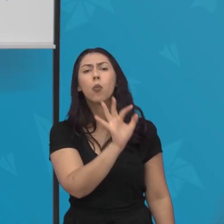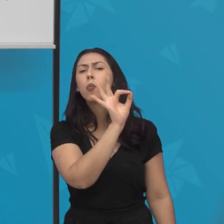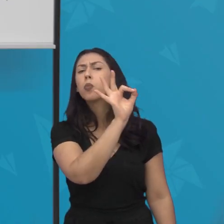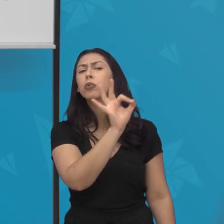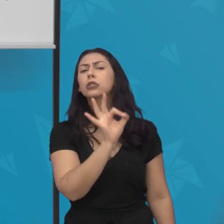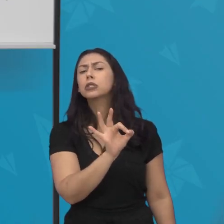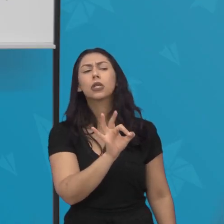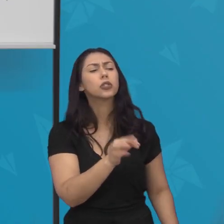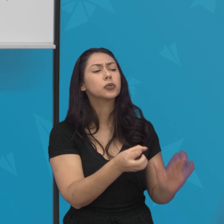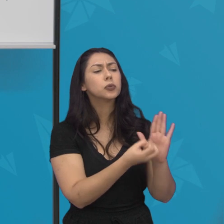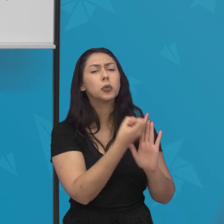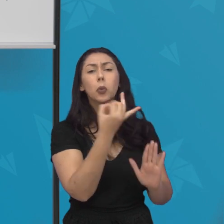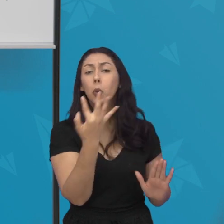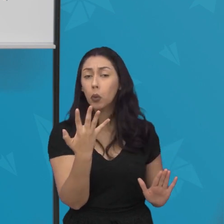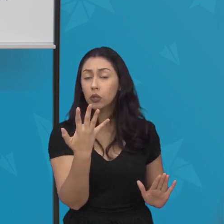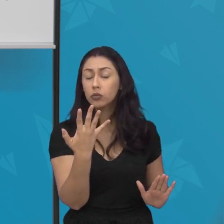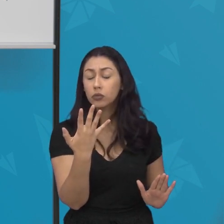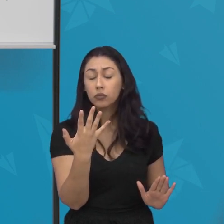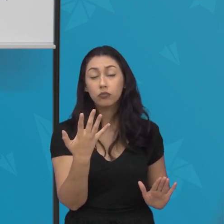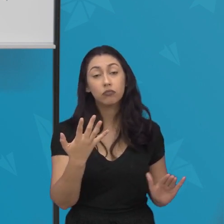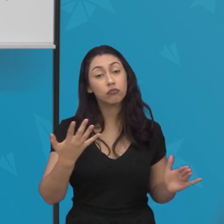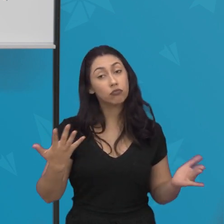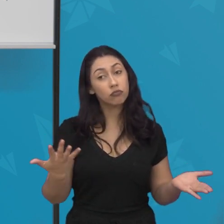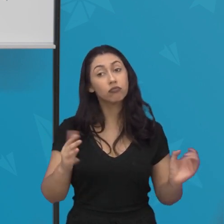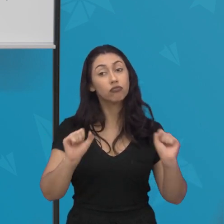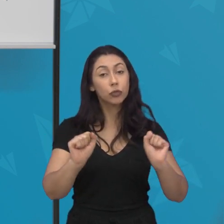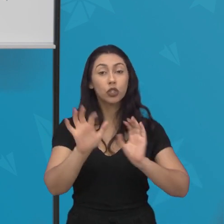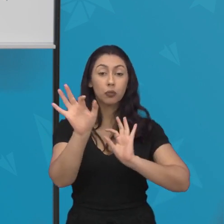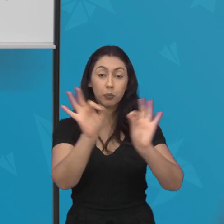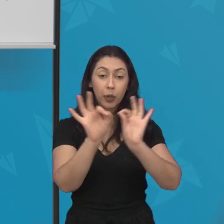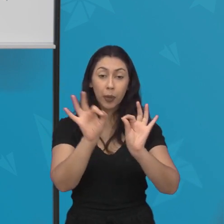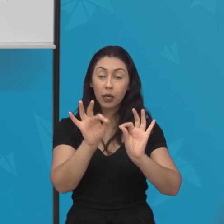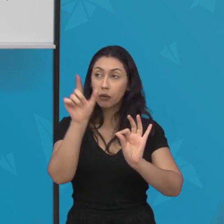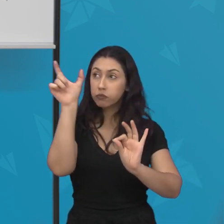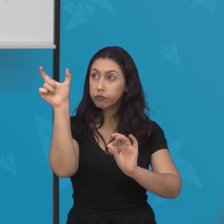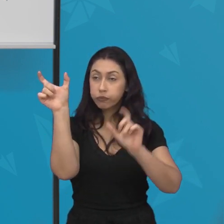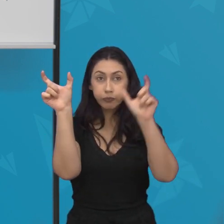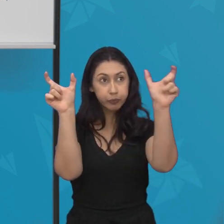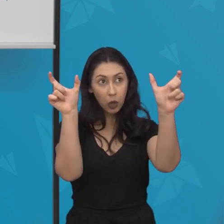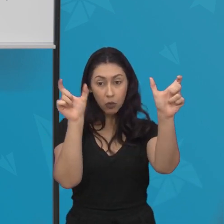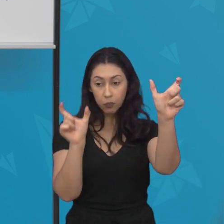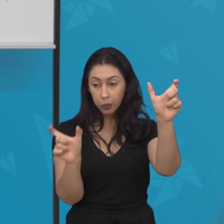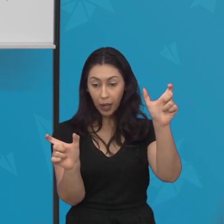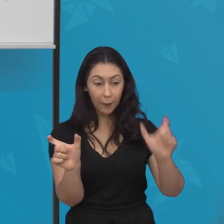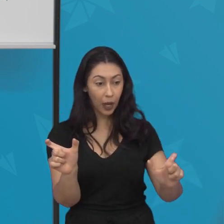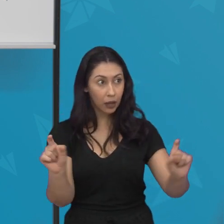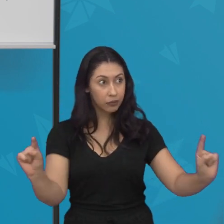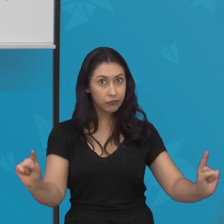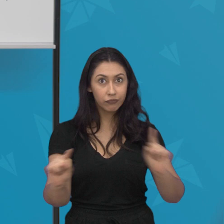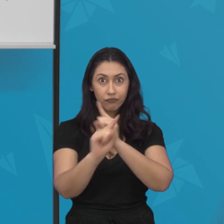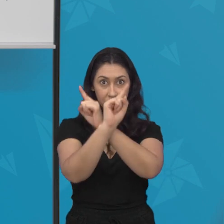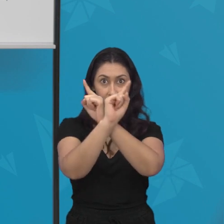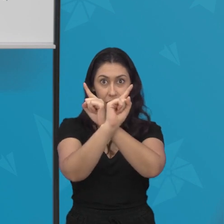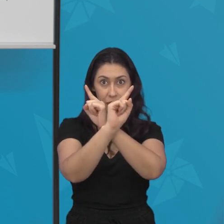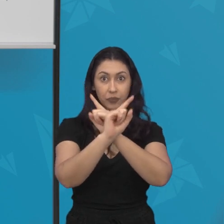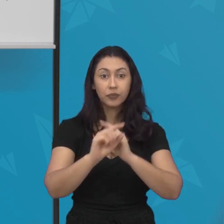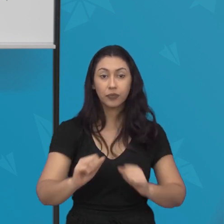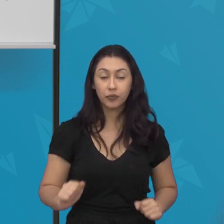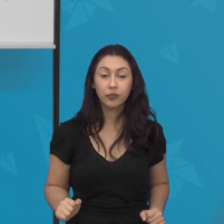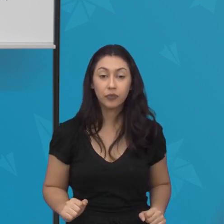isso que ele quer saber. Aí agora a gente pode montar essa equação aqui, né? A gente pode cruzar, fazer nossa regrinha de 3, a gente vai ter